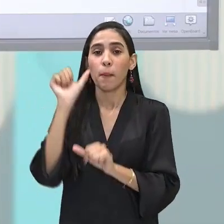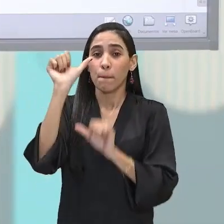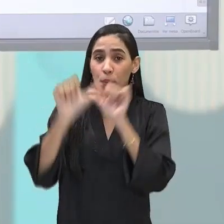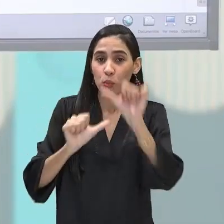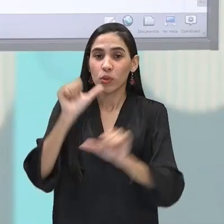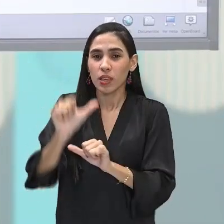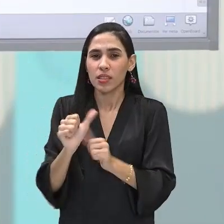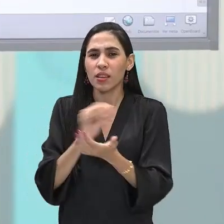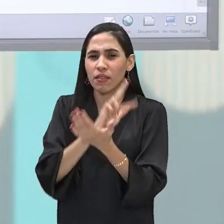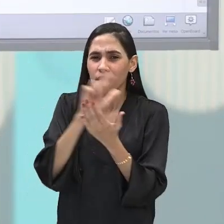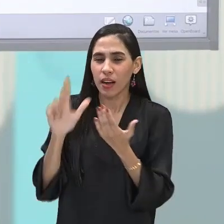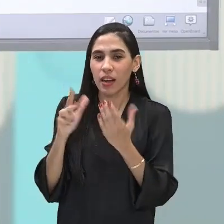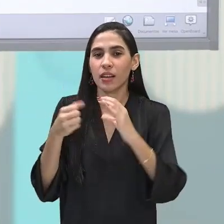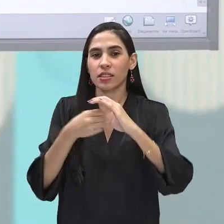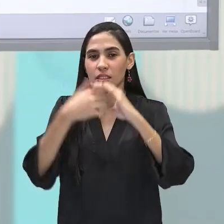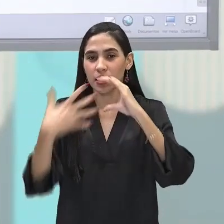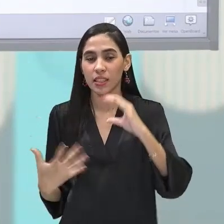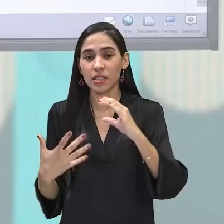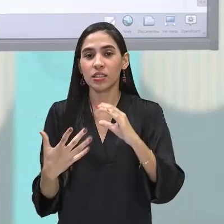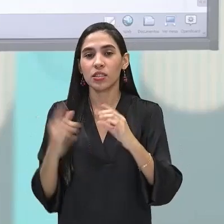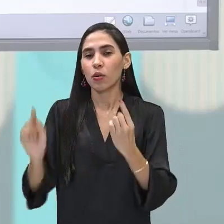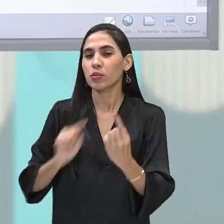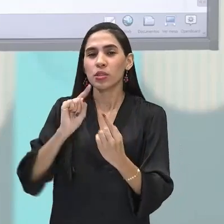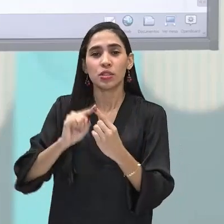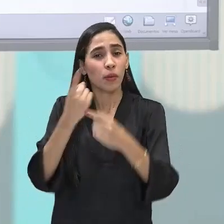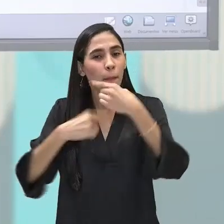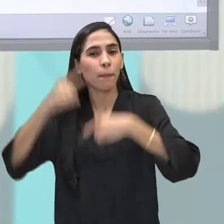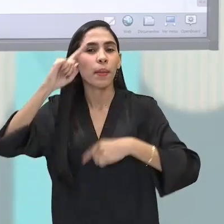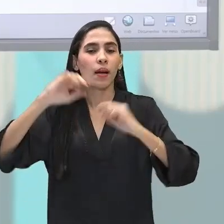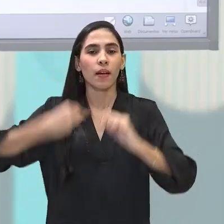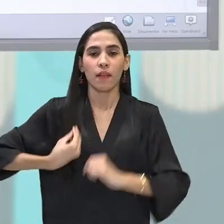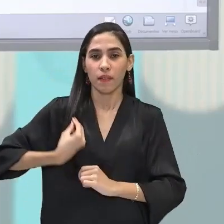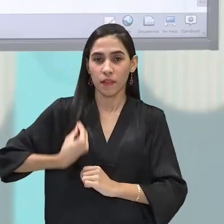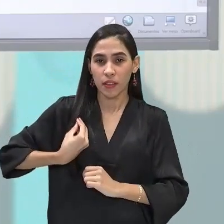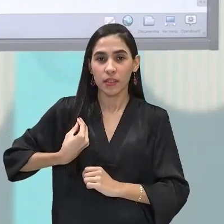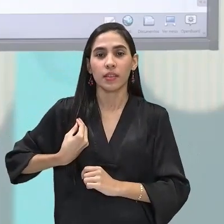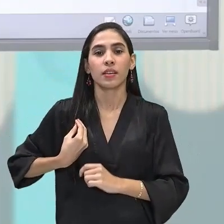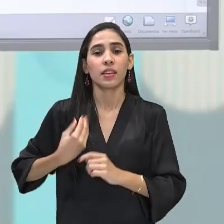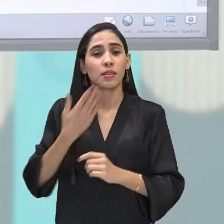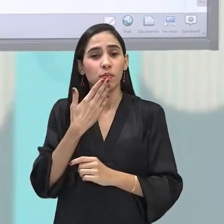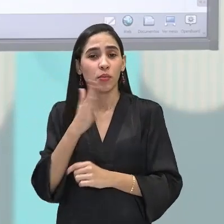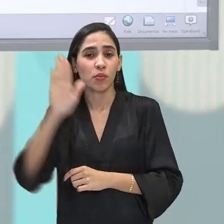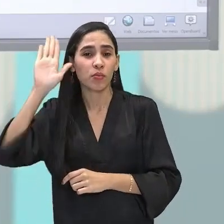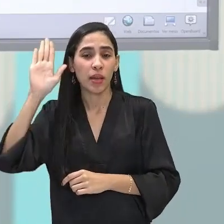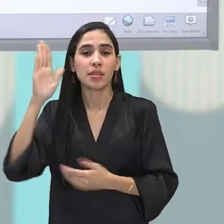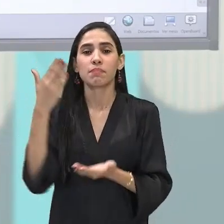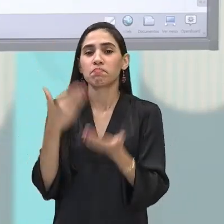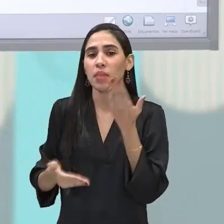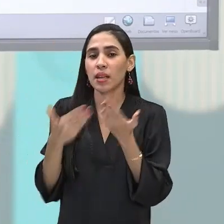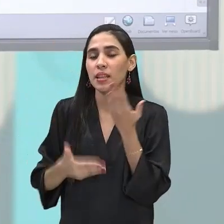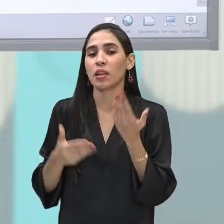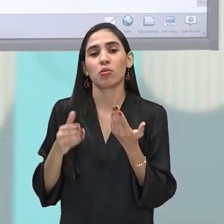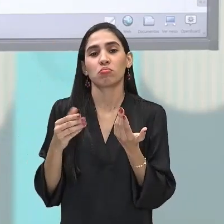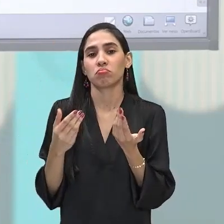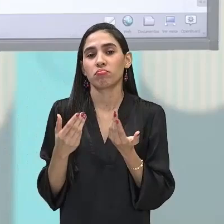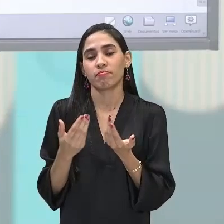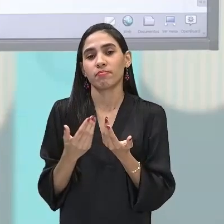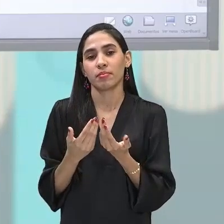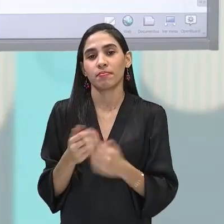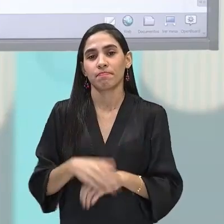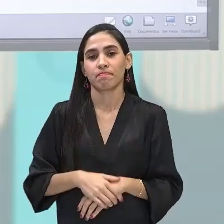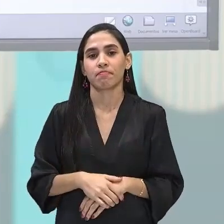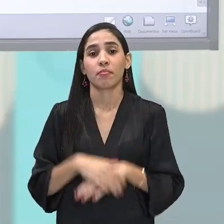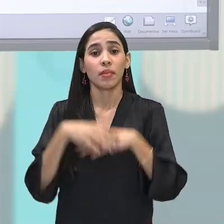muitas coisas para melhorar a vida do indivíduo e muitas dessas promessas não foram cumpridas. Então,